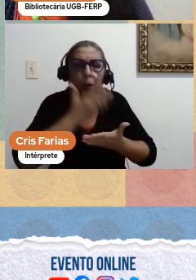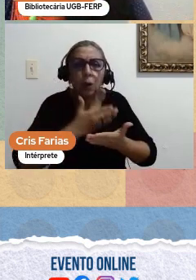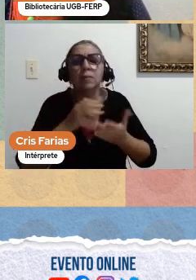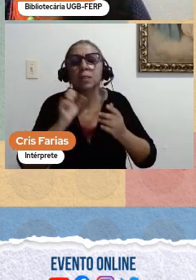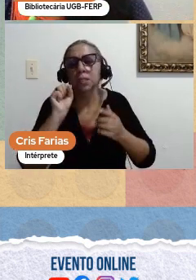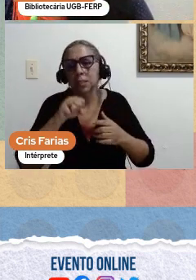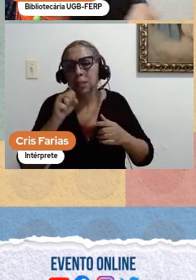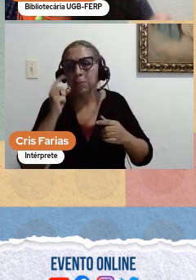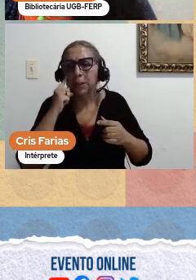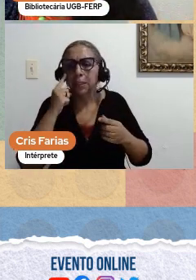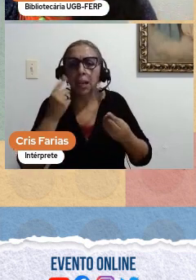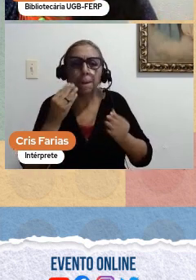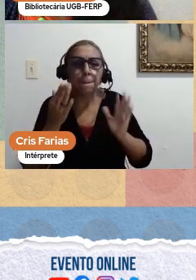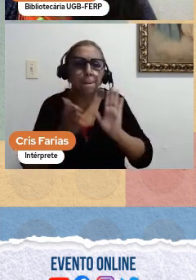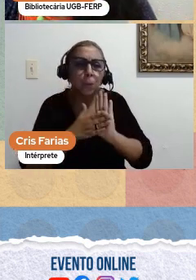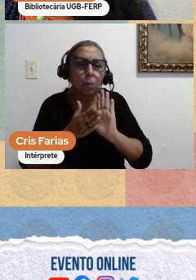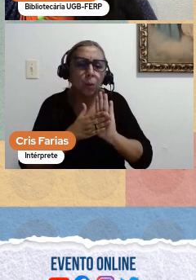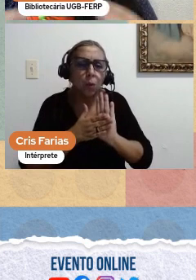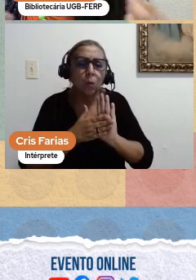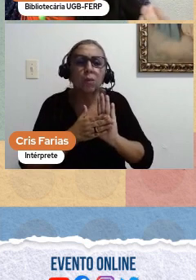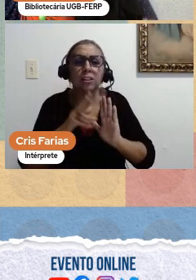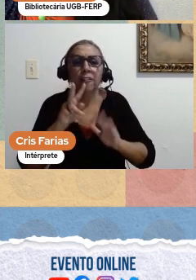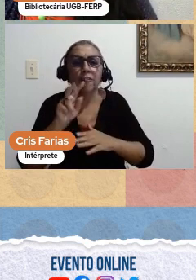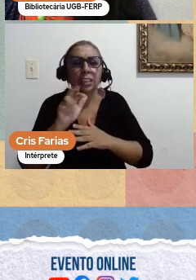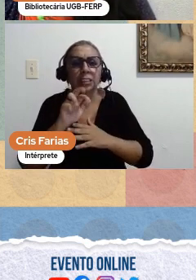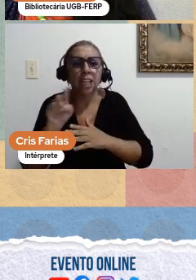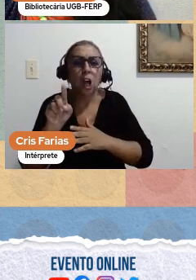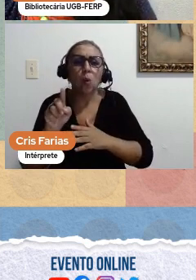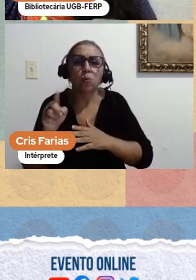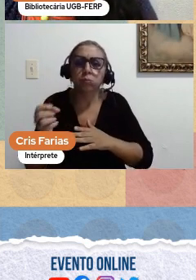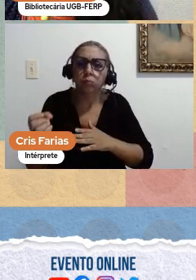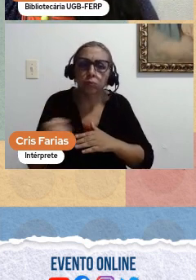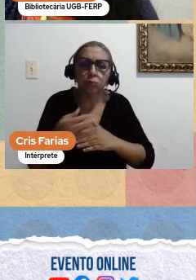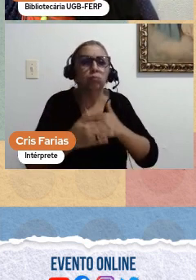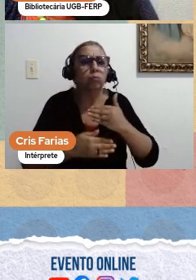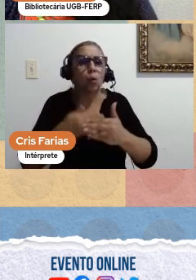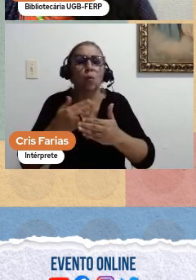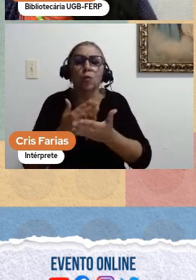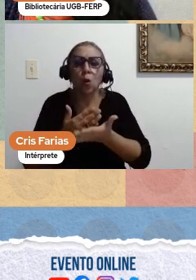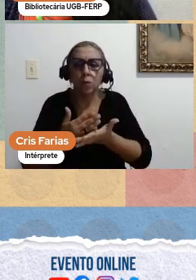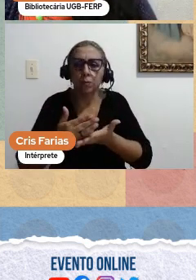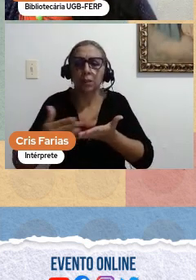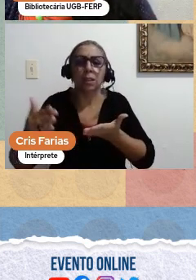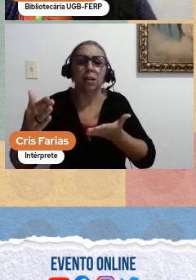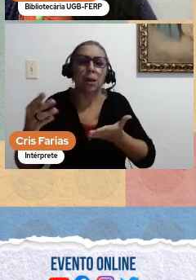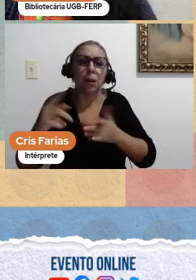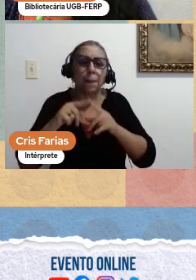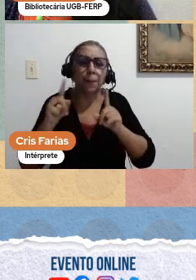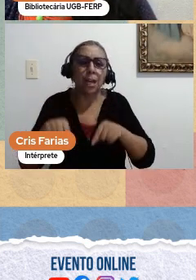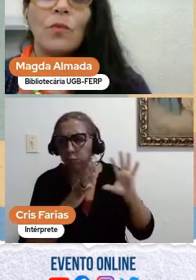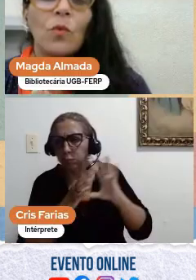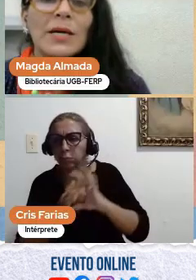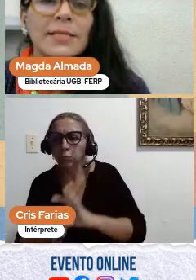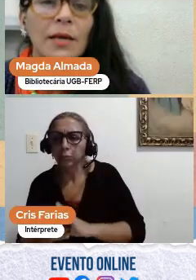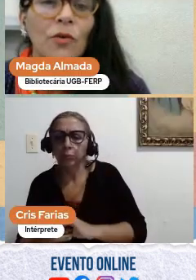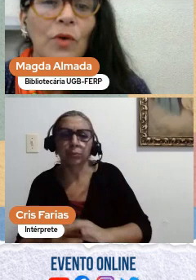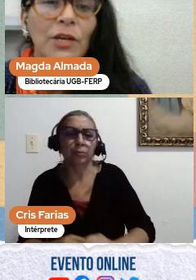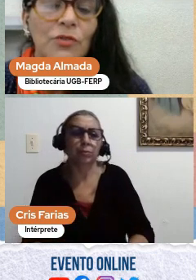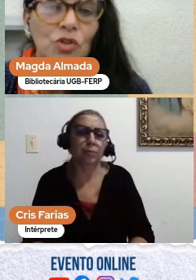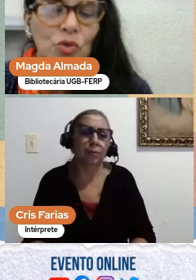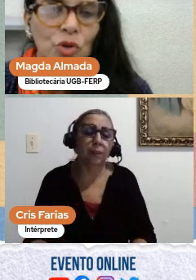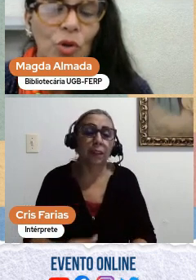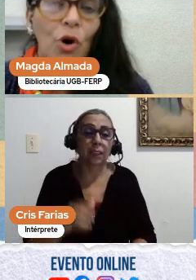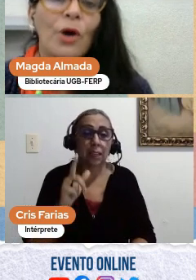em propor uma versão preliminar, uma versão inicial de um plano de preservação para este acervo. O